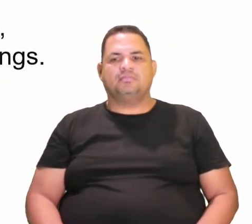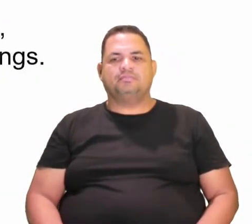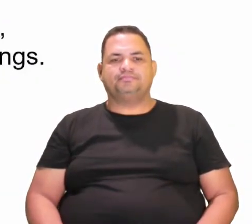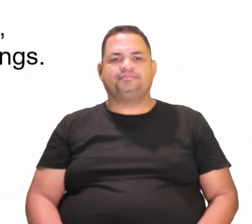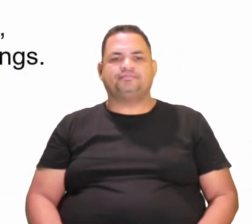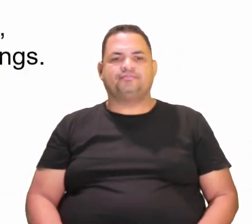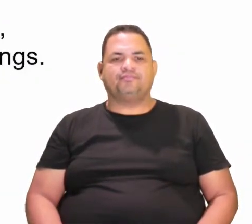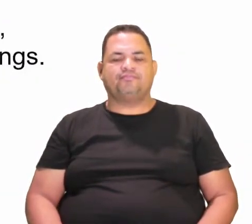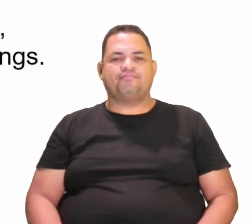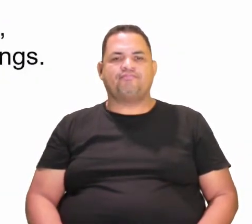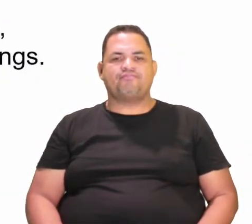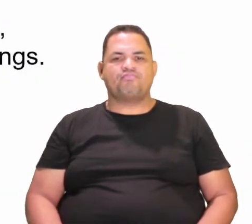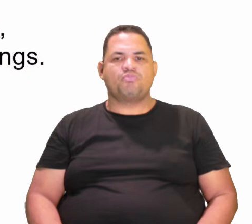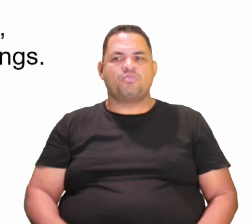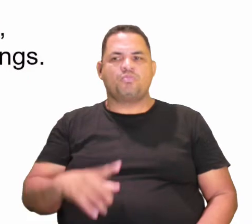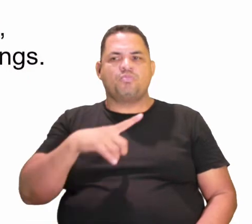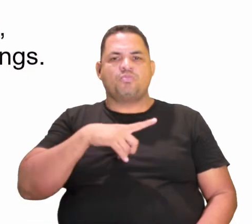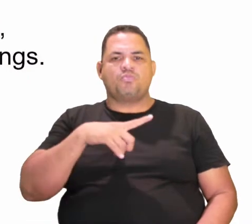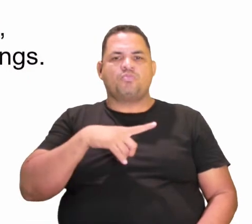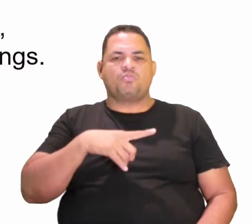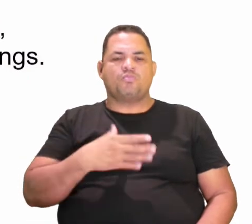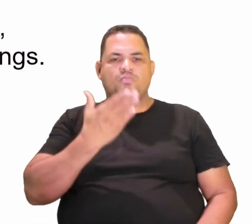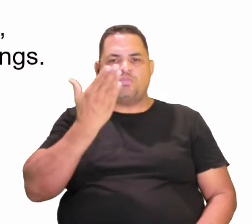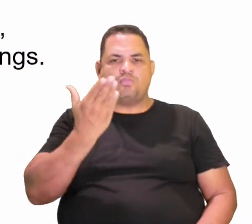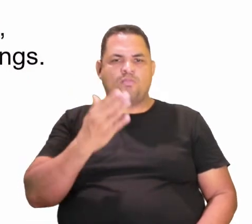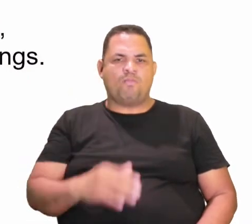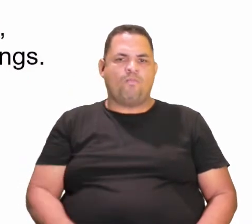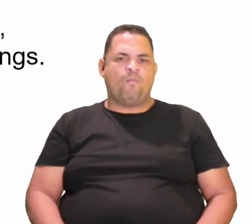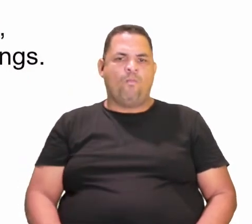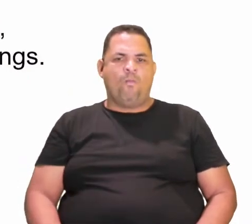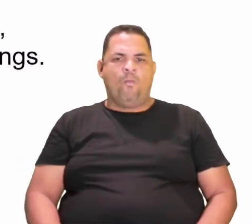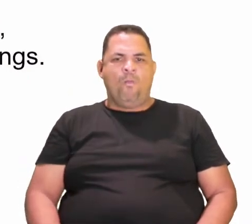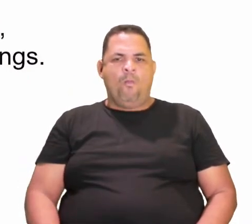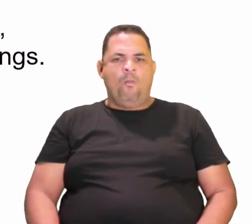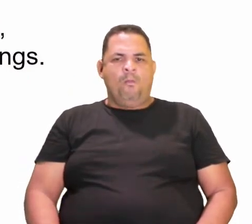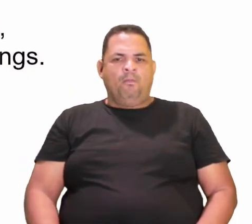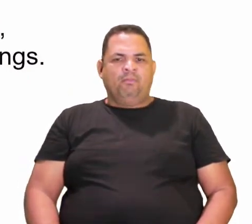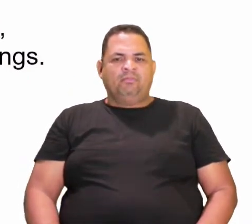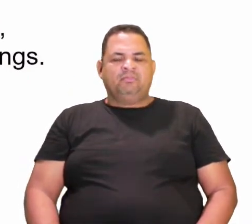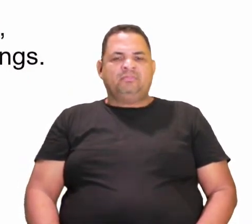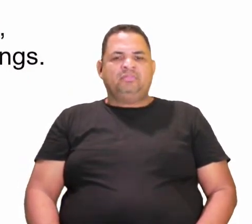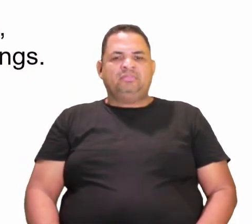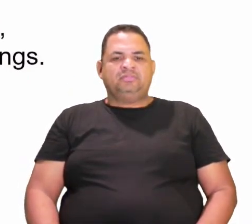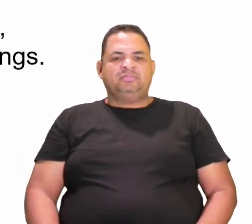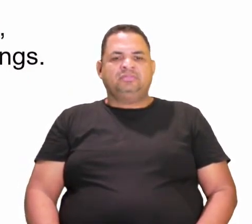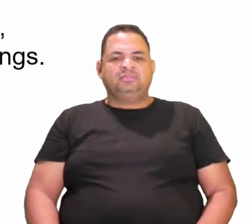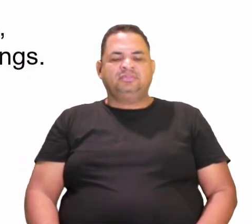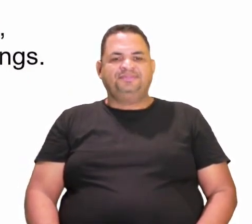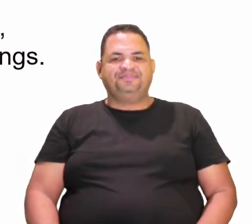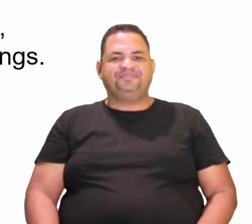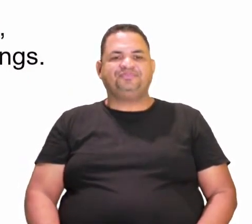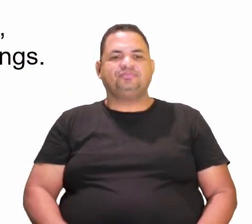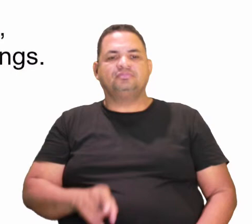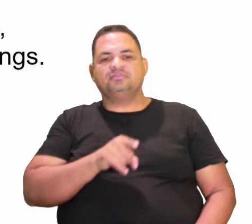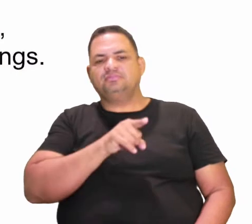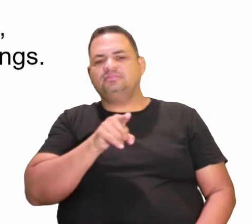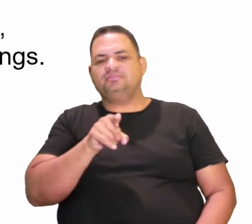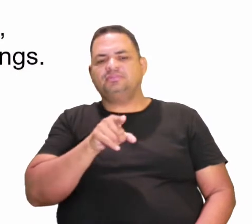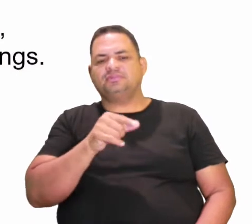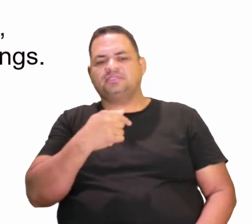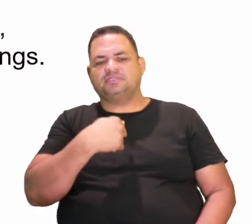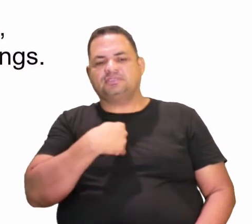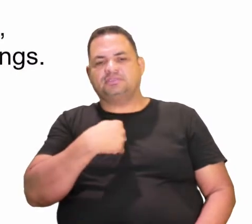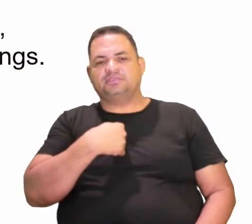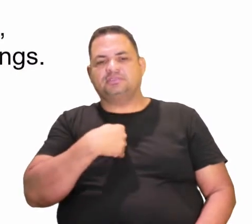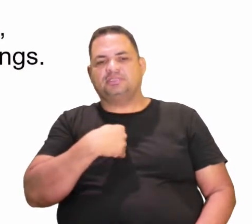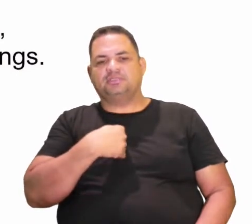Próxima situação, nós temos aqui. This is me and, ou seja, este sou eu